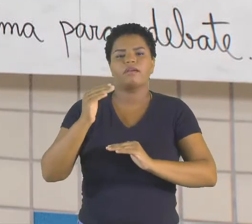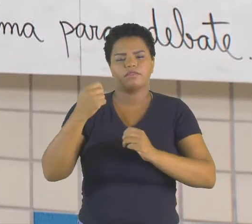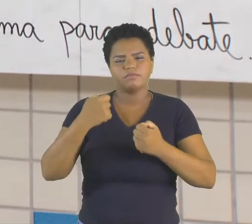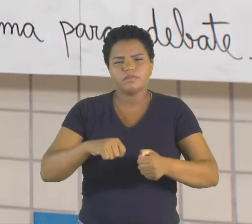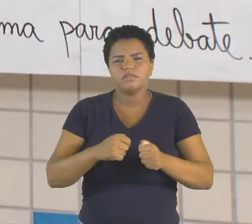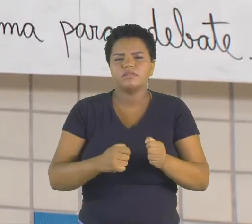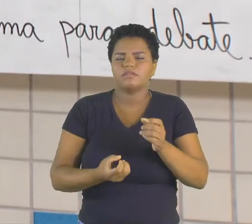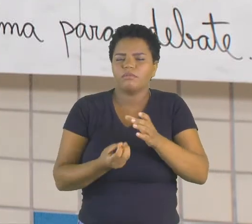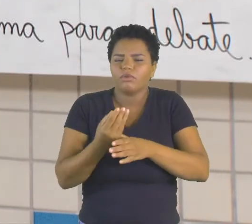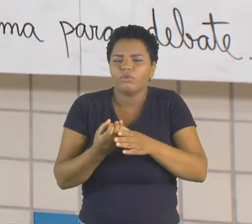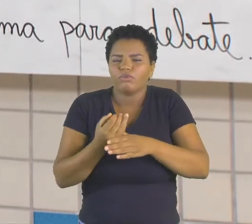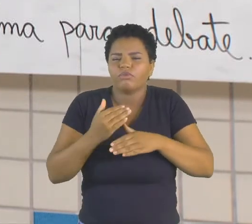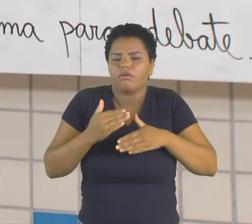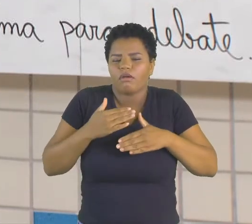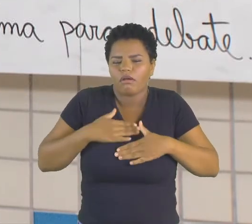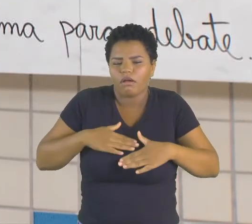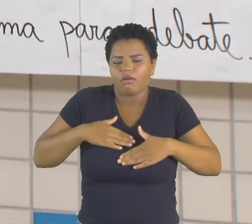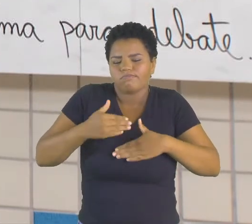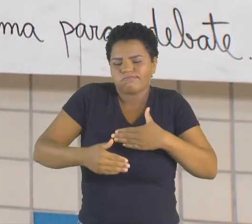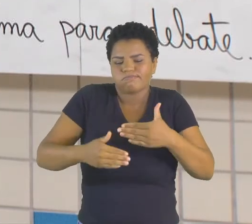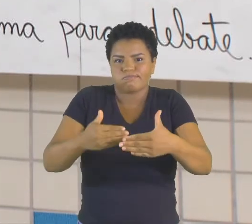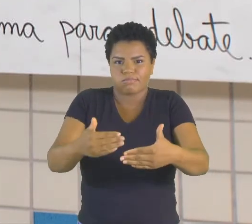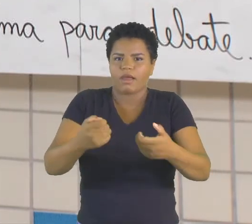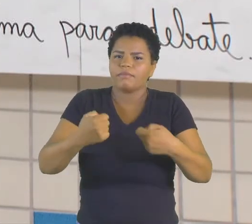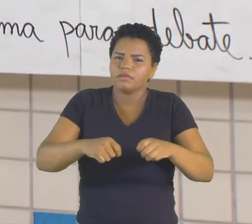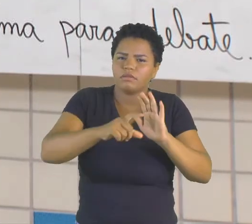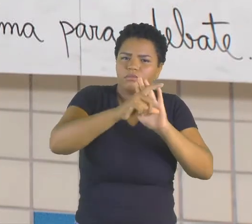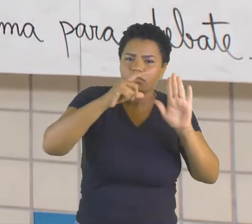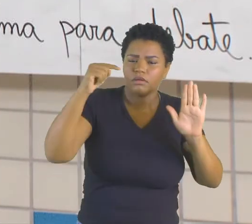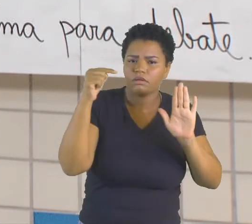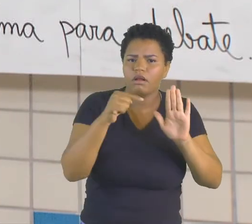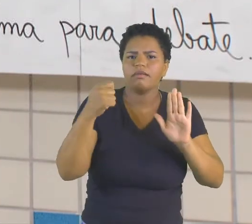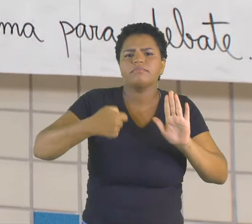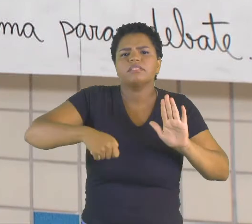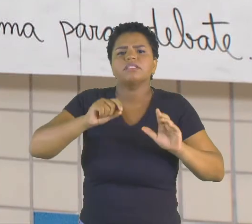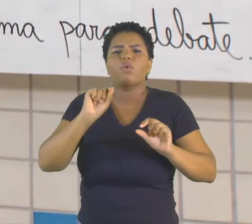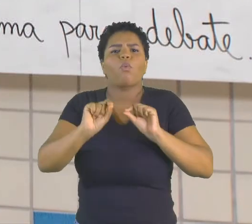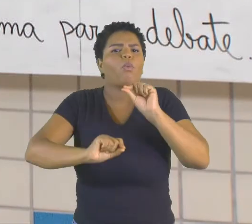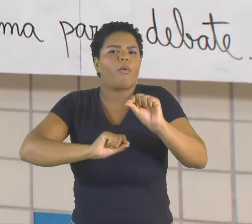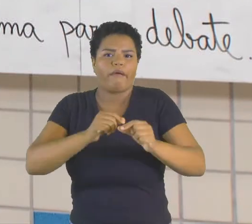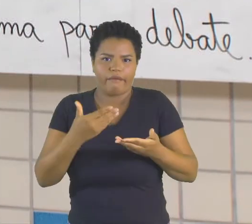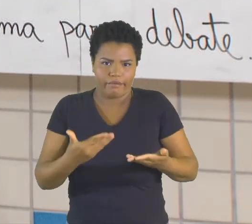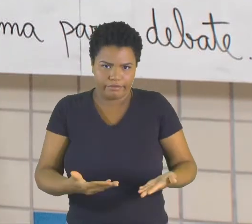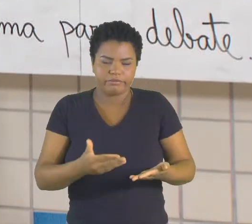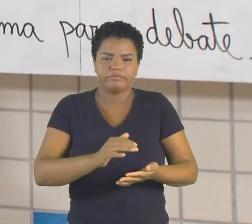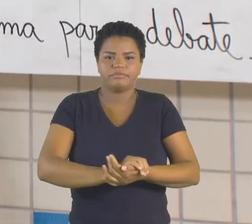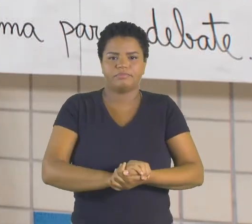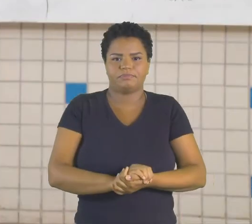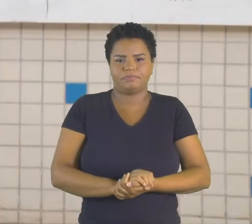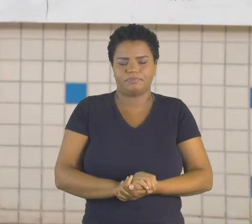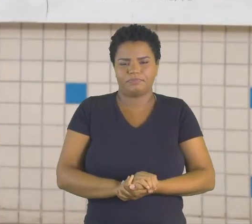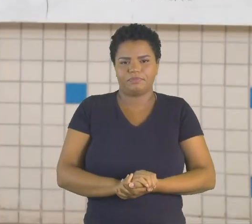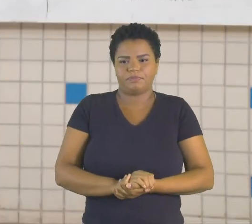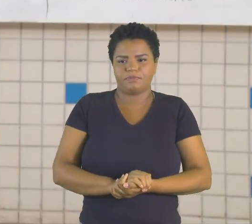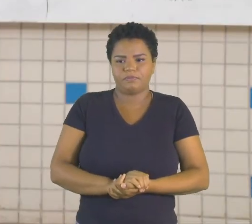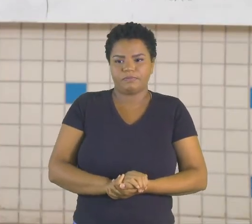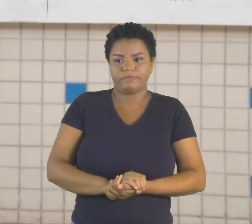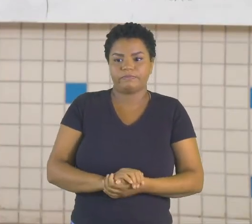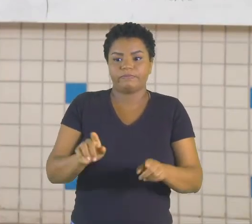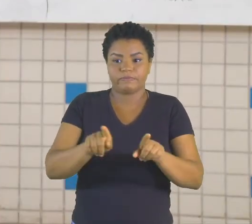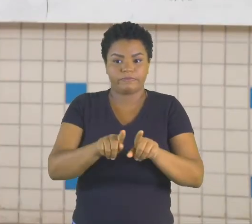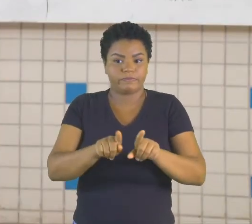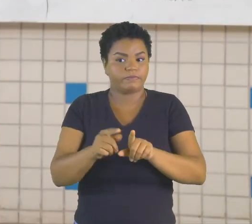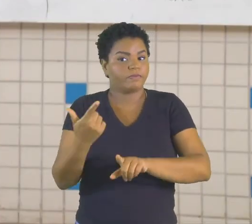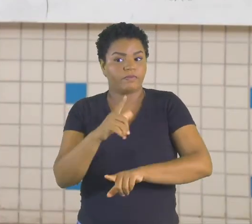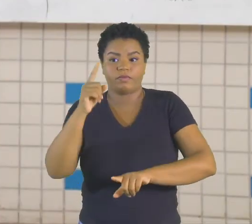Então, vamos pensar nessa questão do parágrafo. O que ele tem que ter, né? E aí, nós temos aí outras